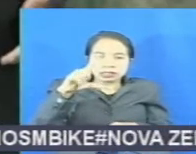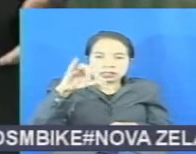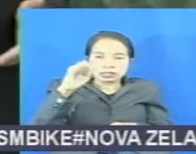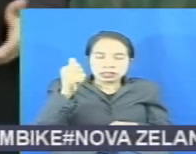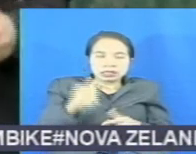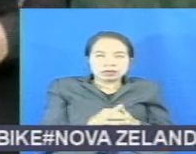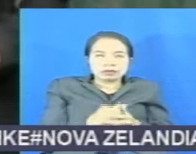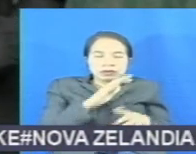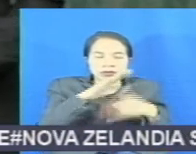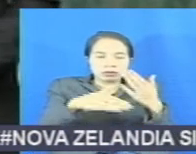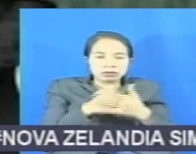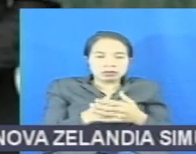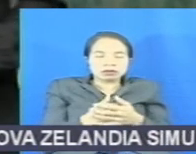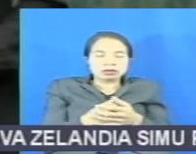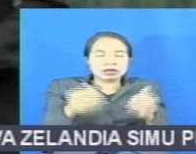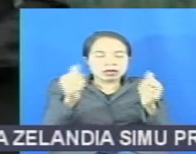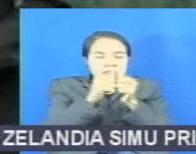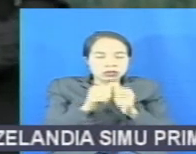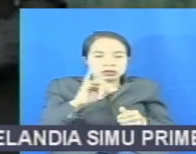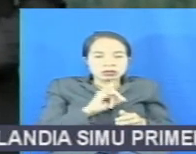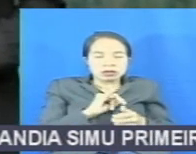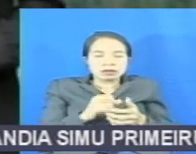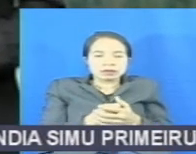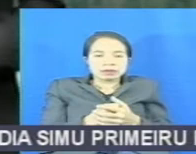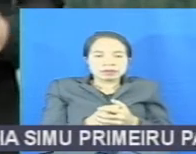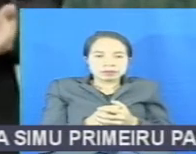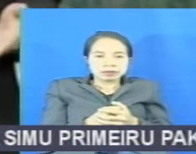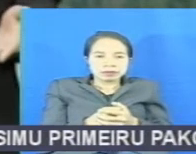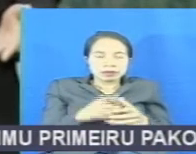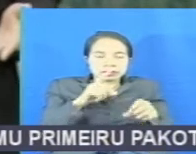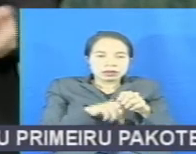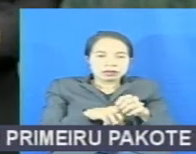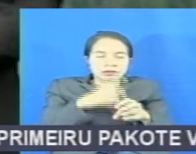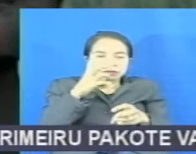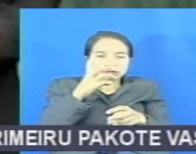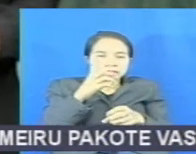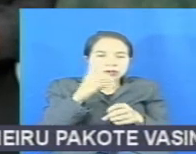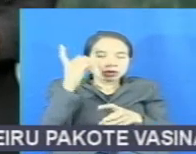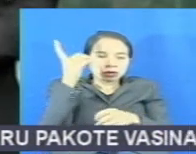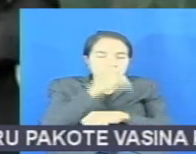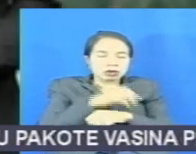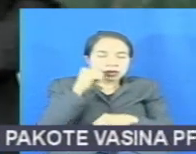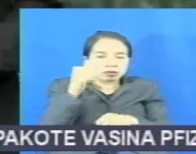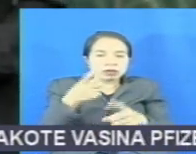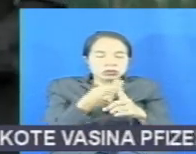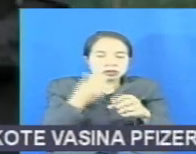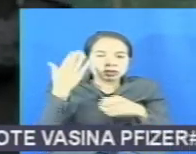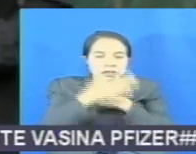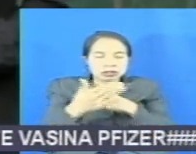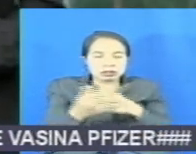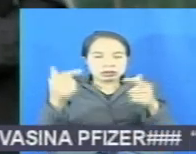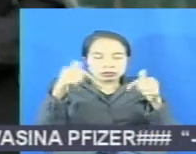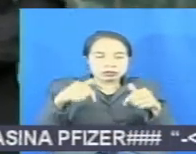no telespectadores RTTL filehika so hau ersilia regu ho previsão do tempo ba loron abang nien husi rai larang nomos